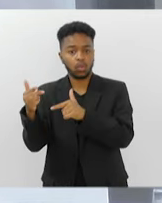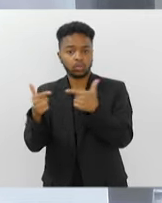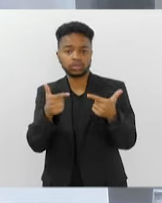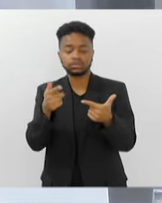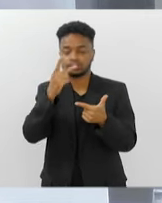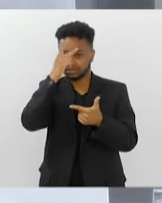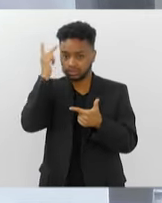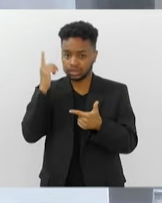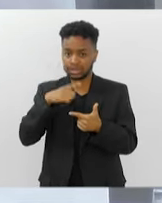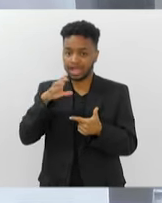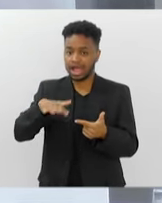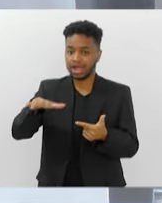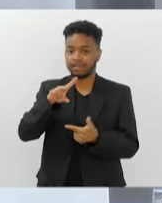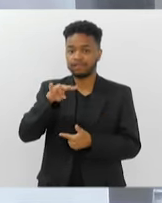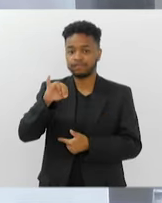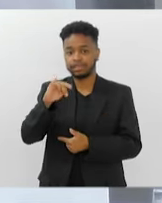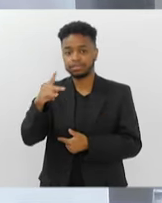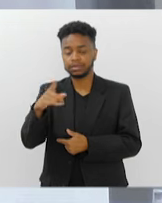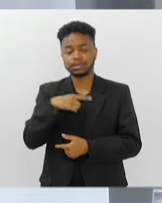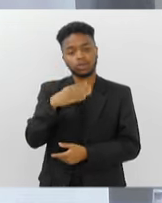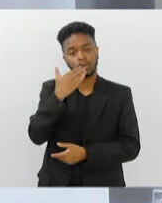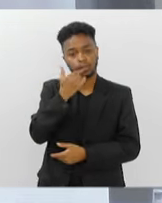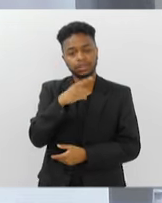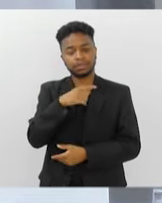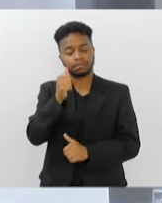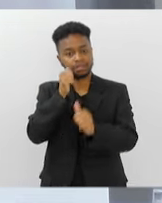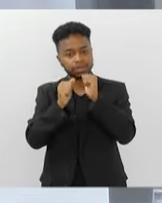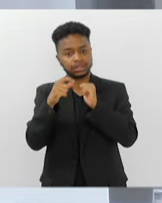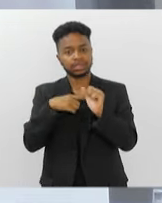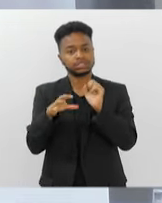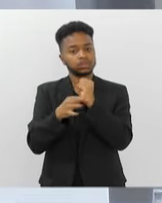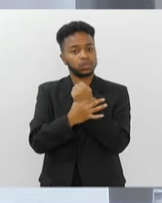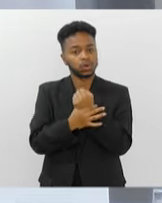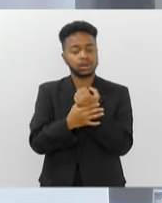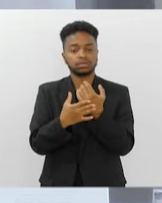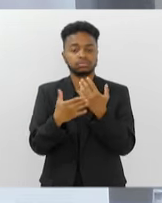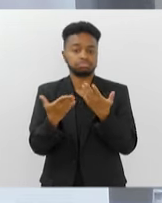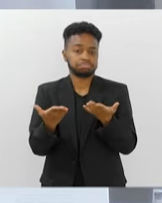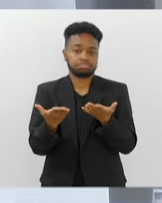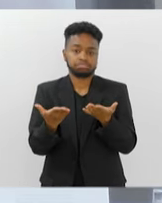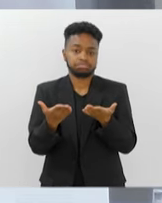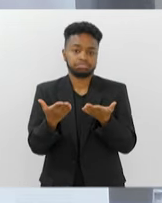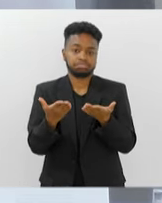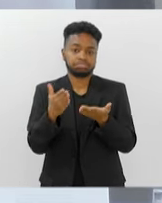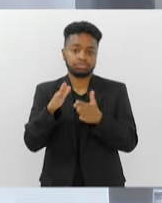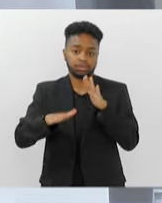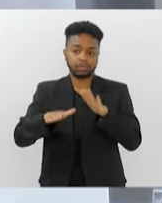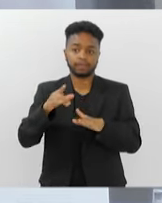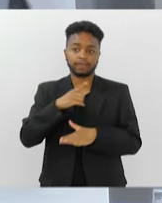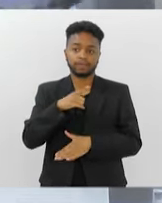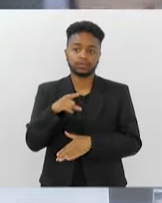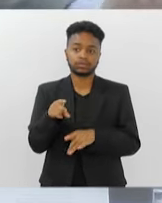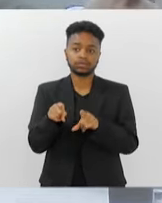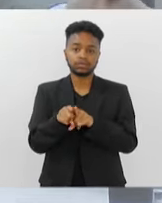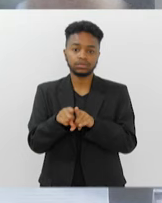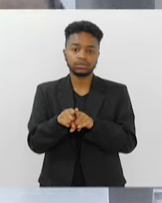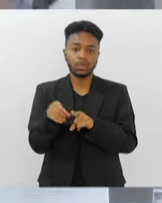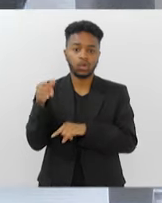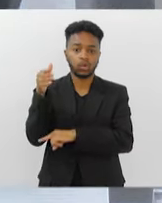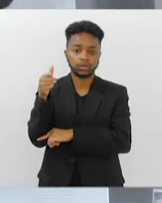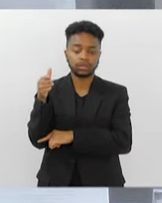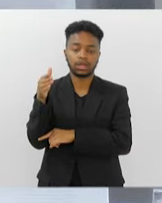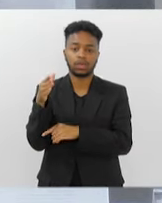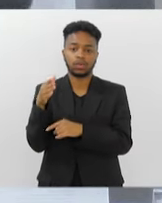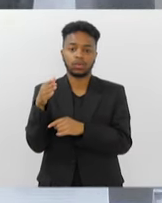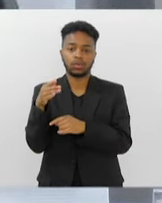uma área vip com comida com bebida com segurança sabe se lá se ainda tem eh eh Hotel né